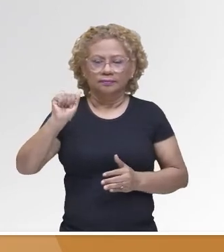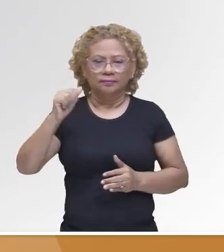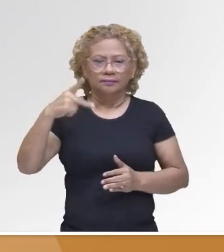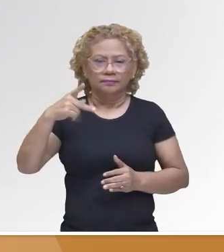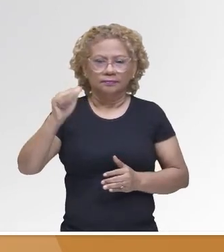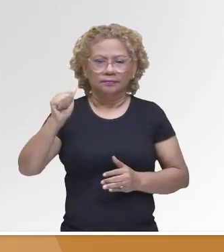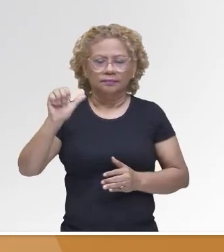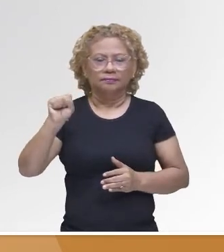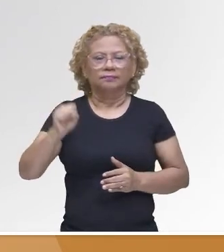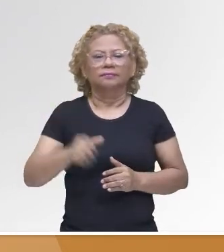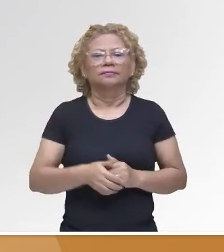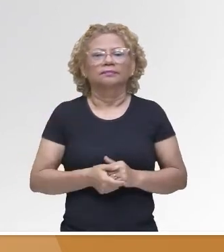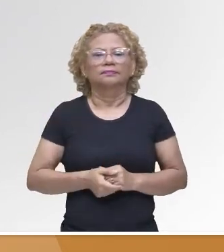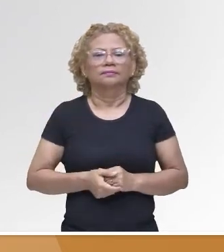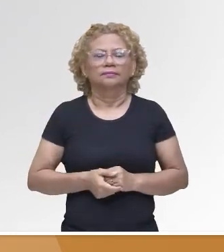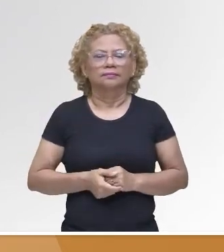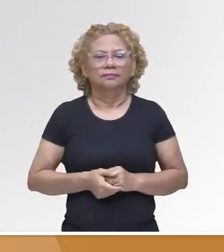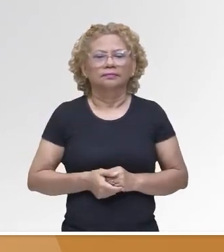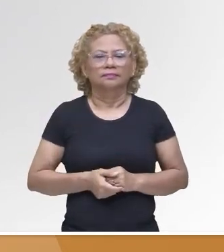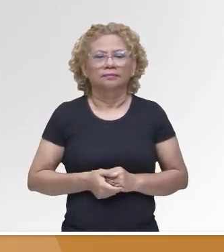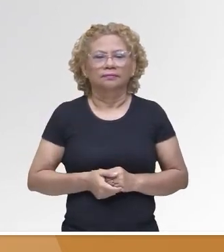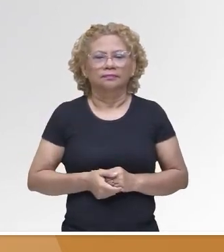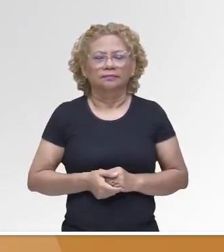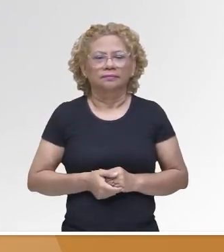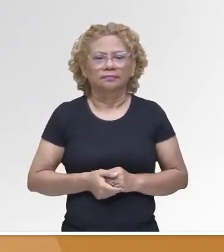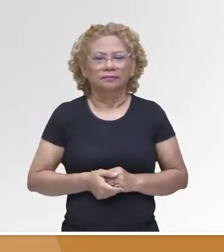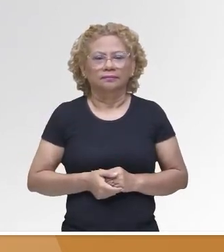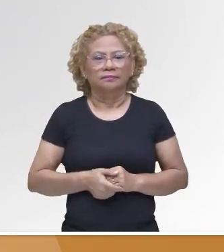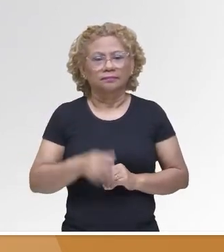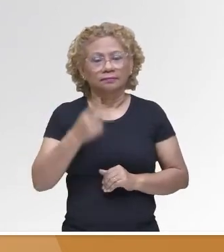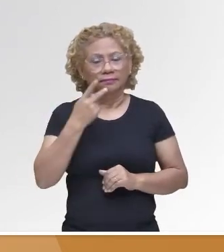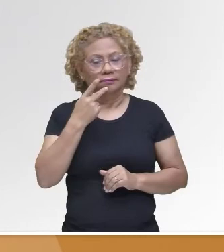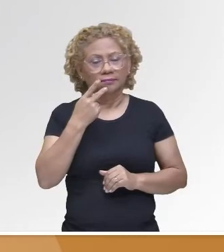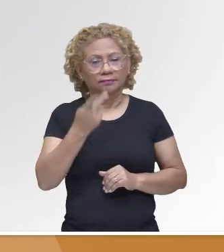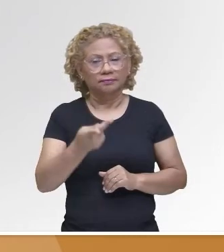que se convencionou chamar de